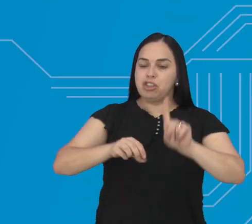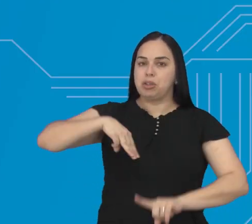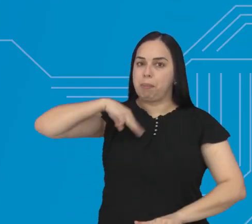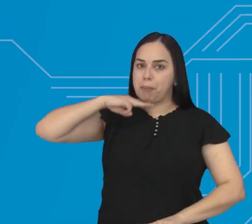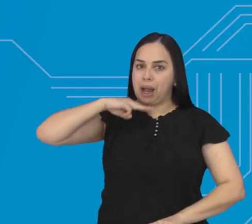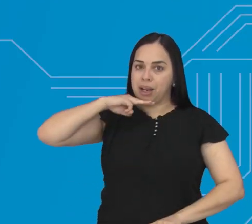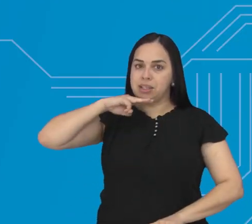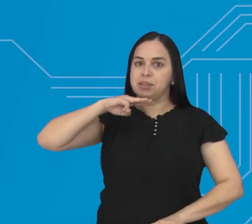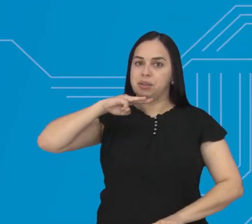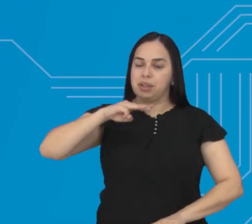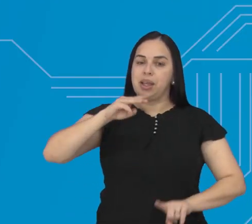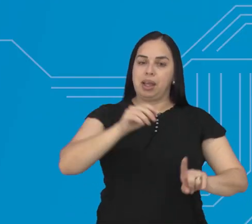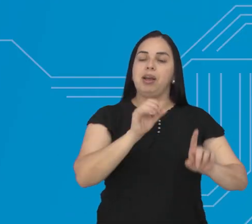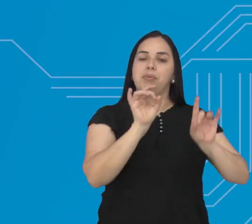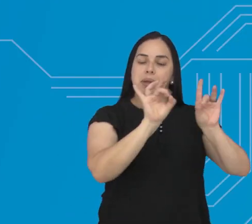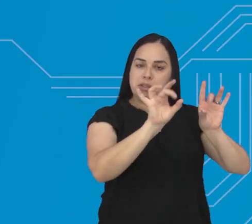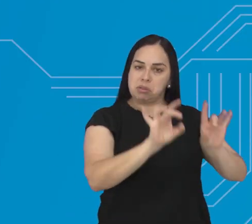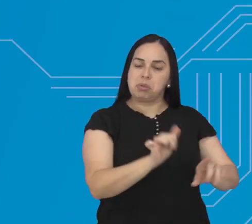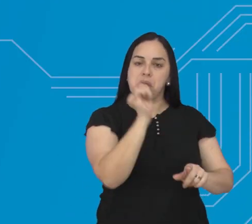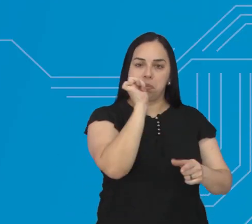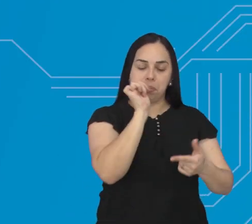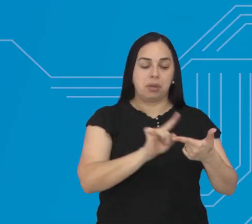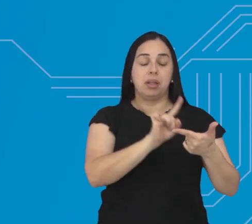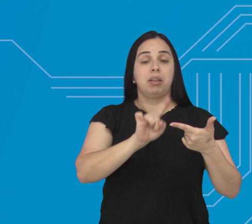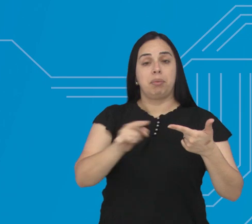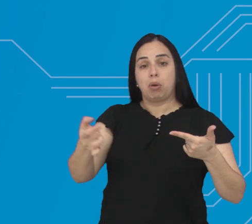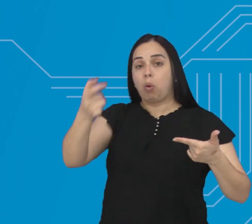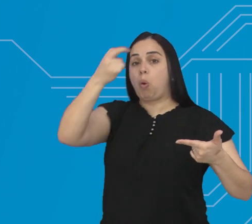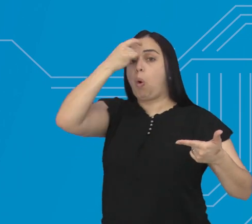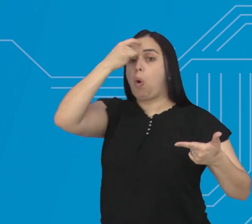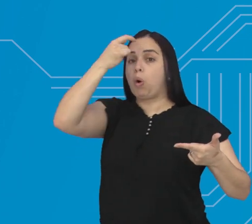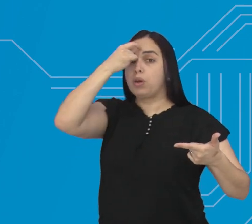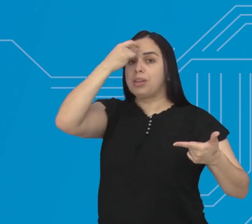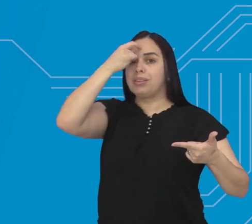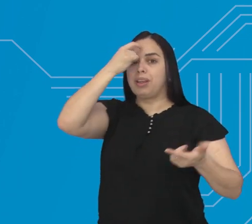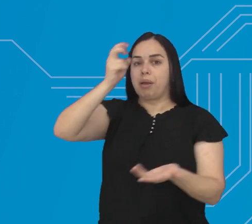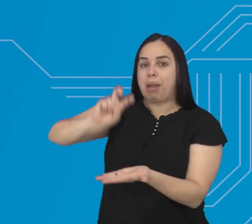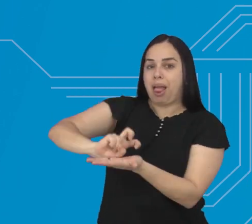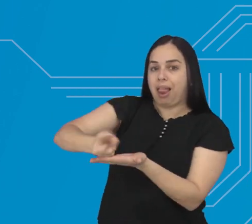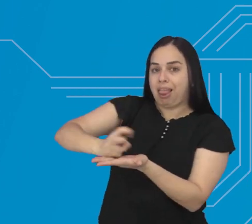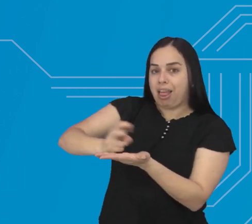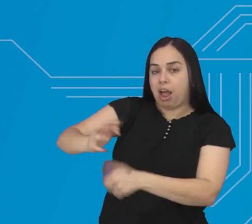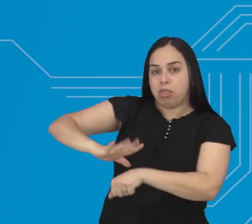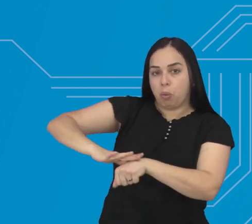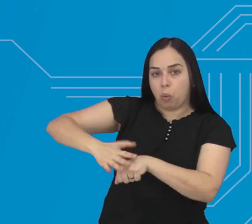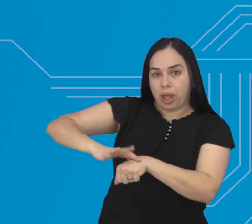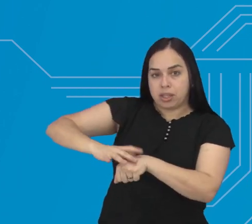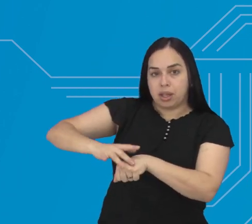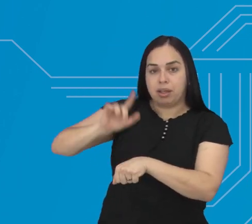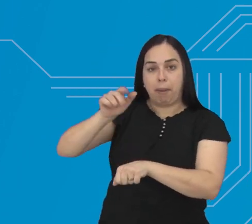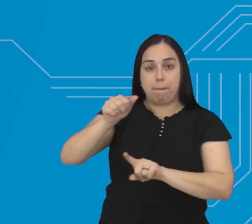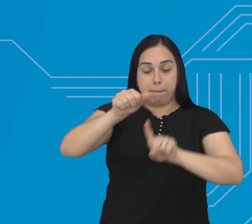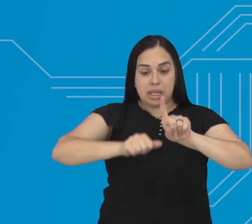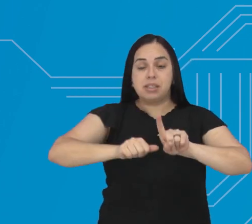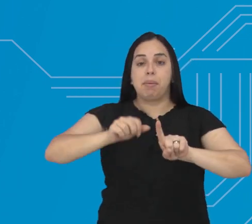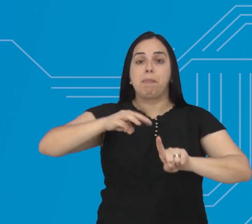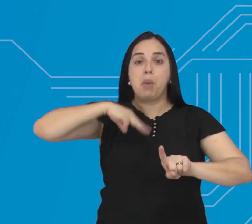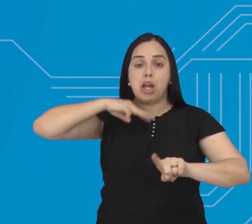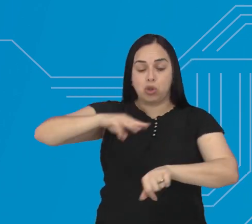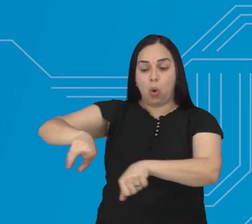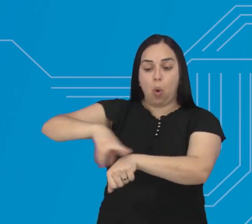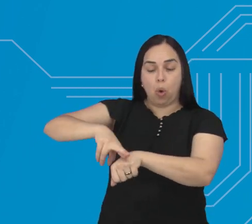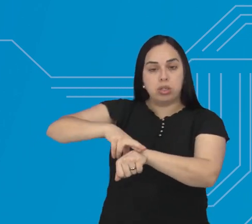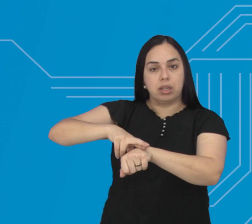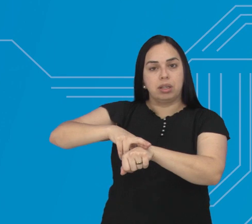março, além de ser o mês da mulher, também é dedicado à conscientização sobre a epilepsia. é a campanha Março Roxo.